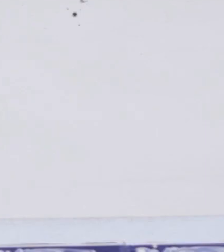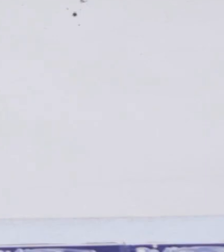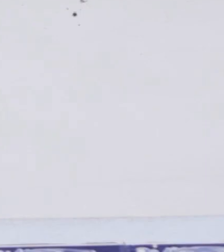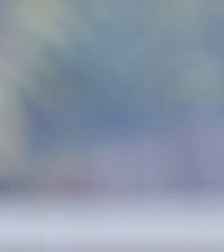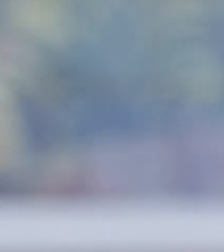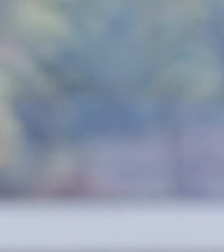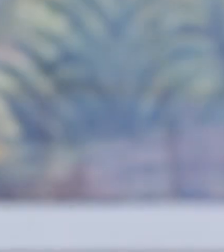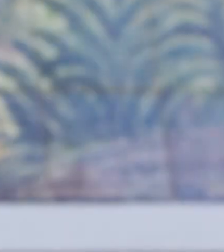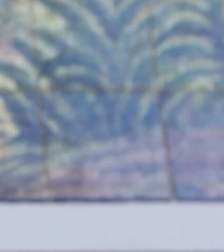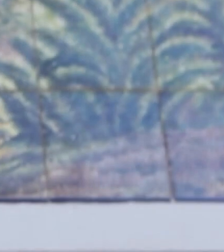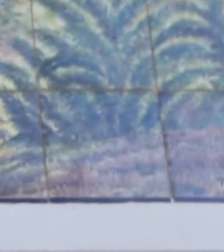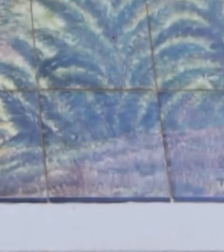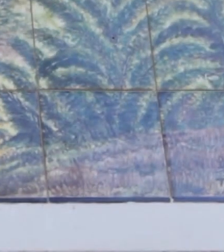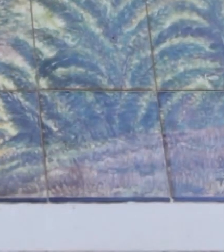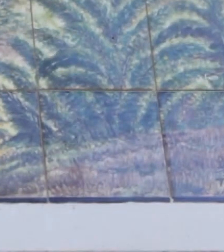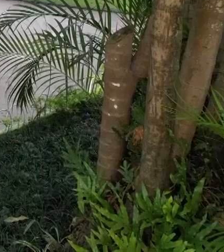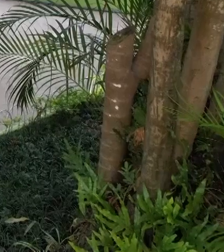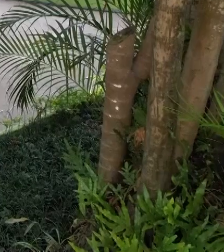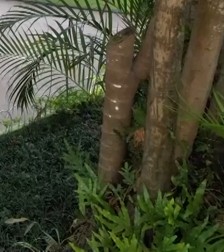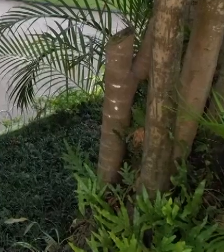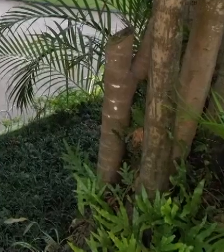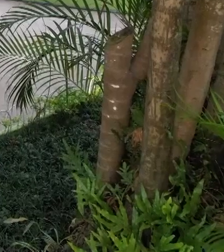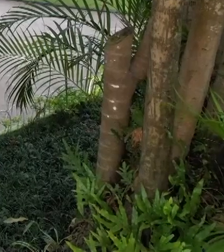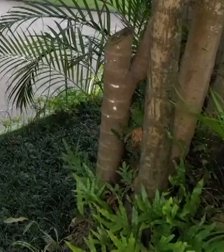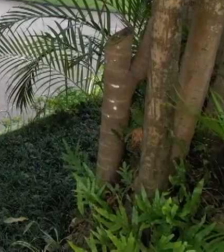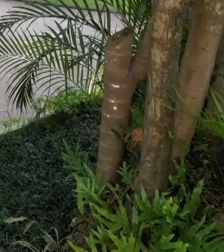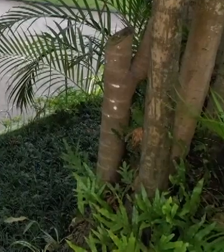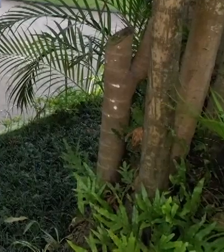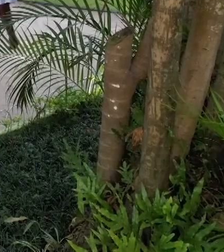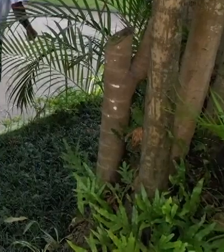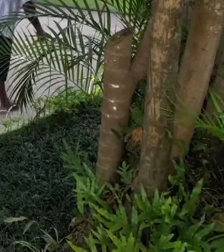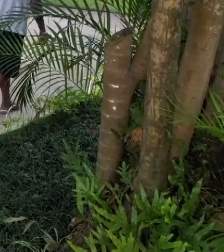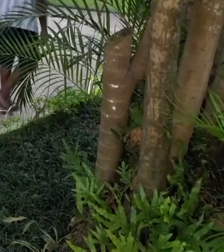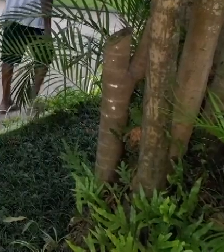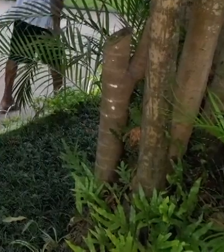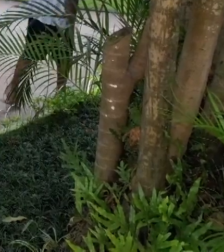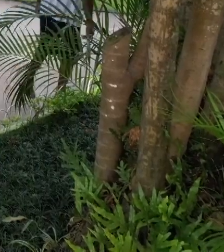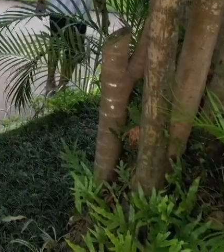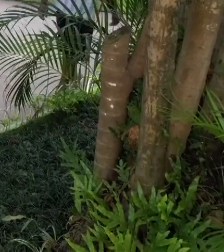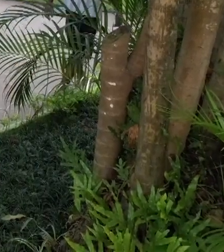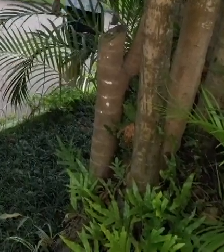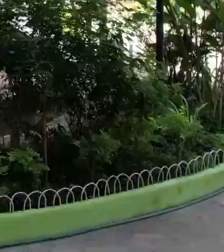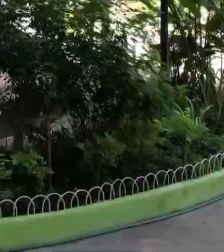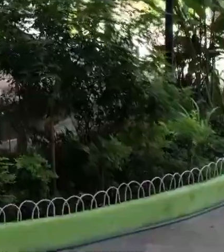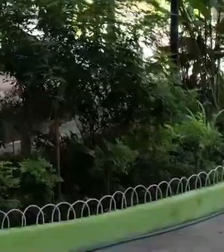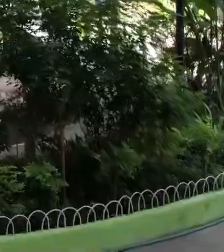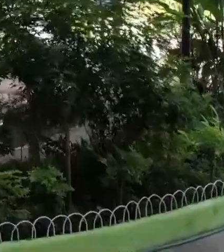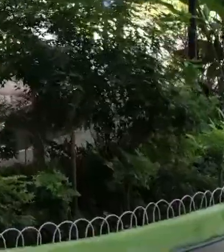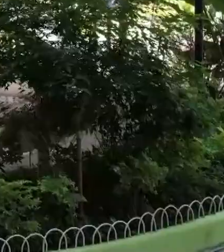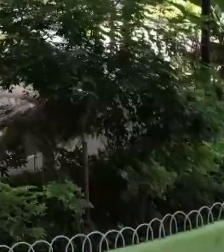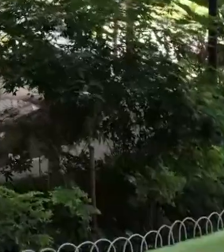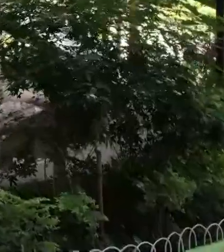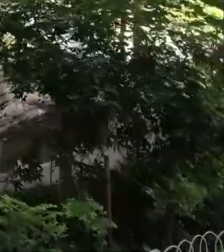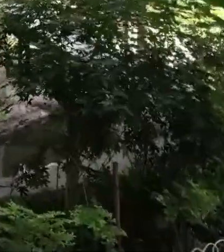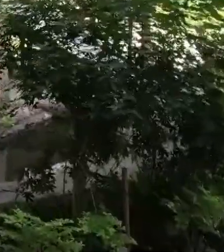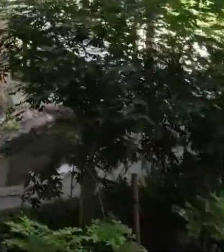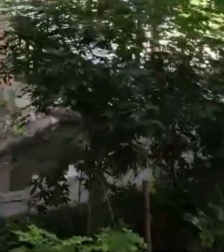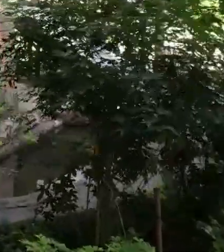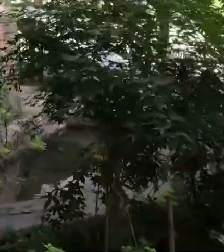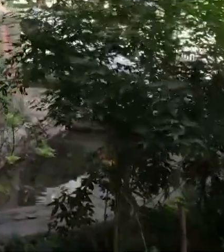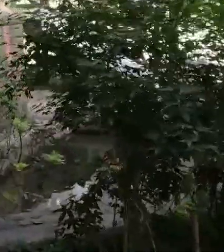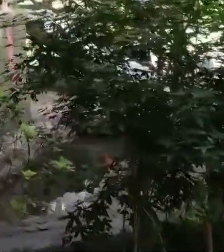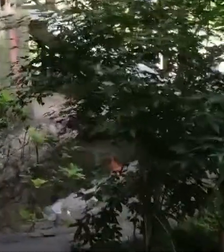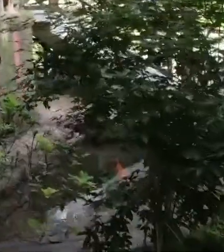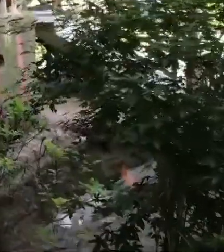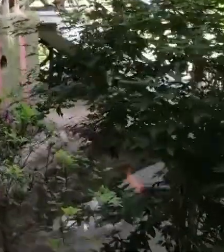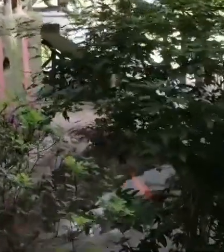do local, repleto de árvores e beleza natural. Em destaque, um coreto cercado por um pequeno lago artificial